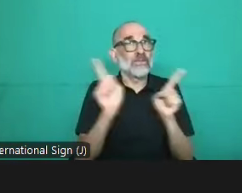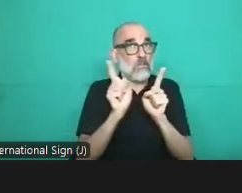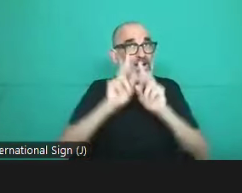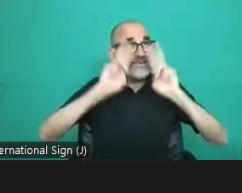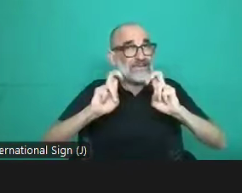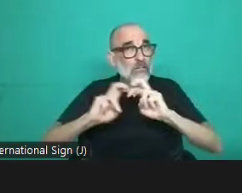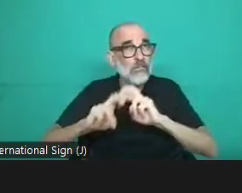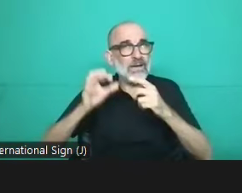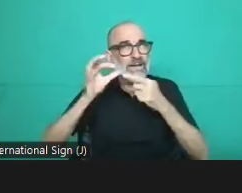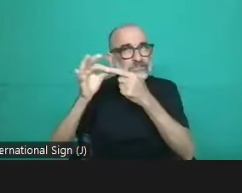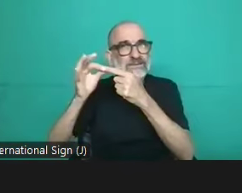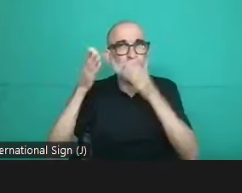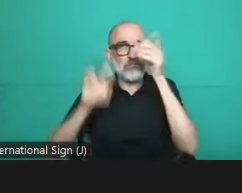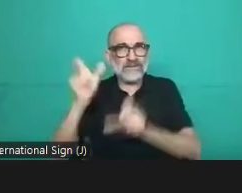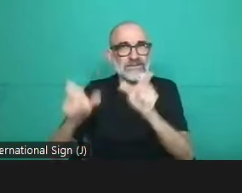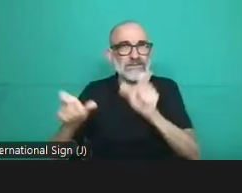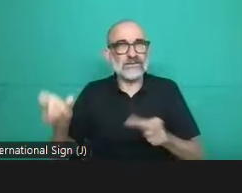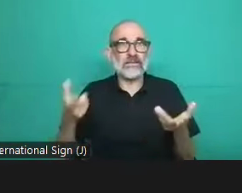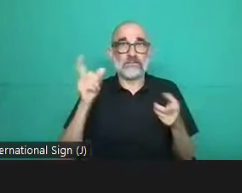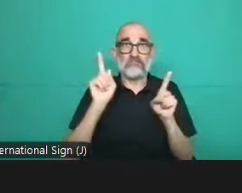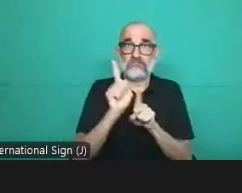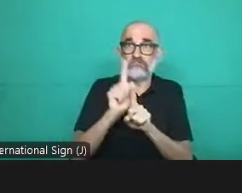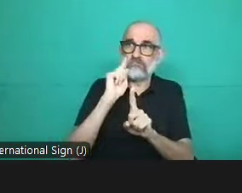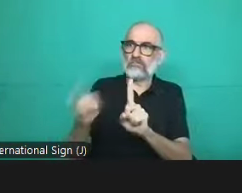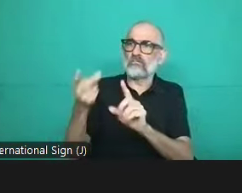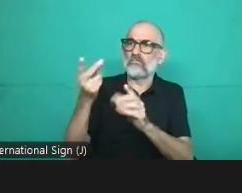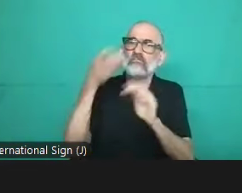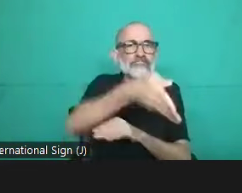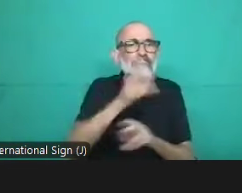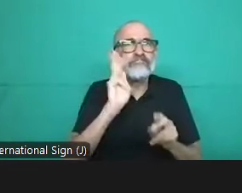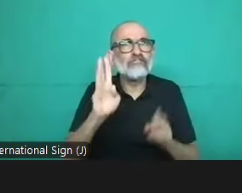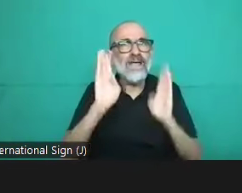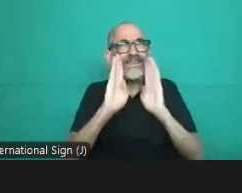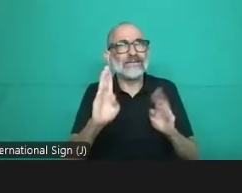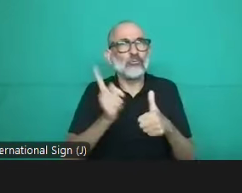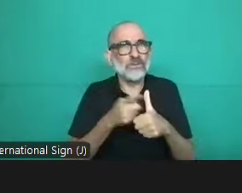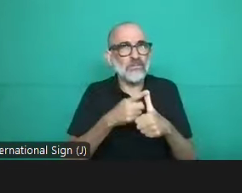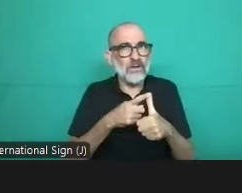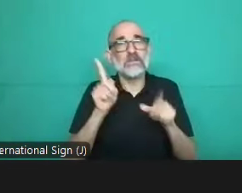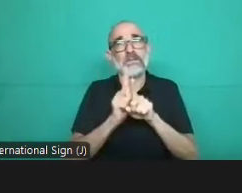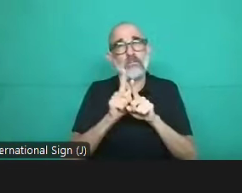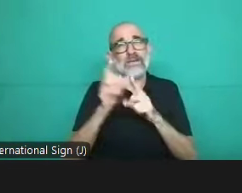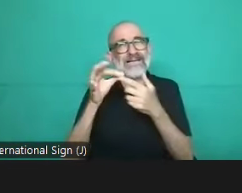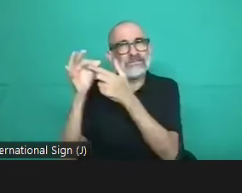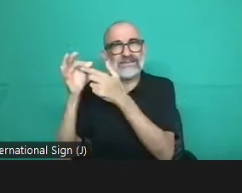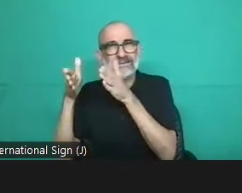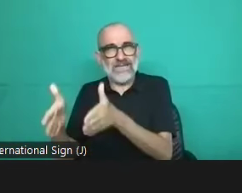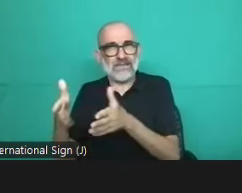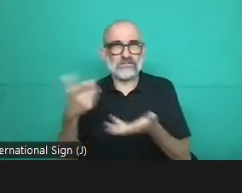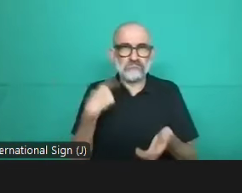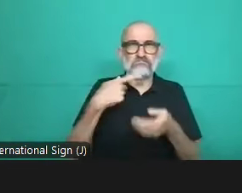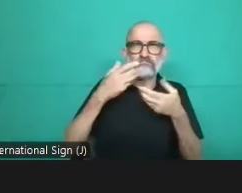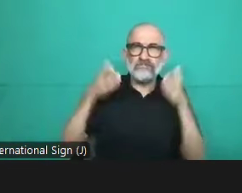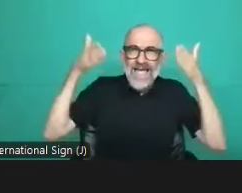o indivíduo, o paciente. Então, é muito comum que um paciente que esteja em investigação, uma paciente